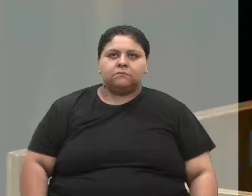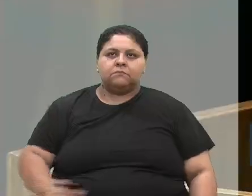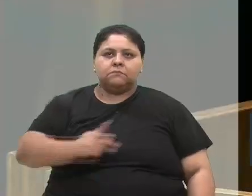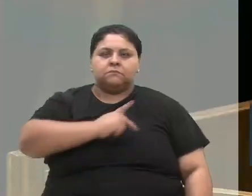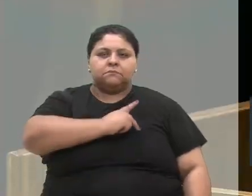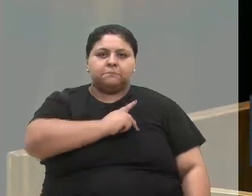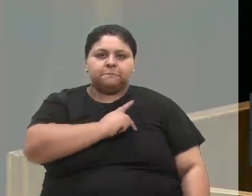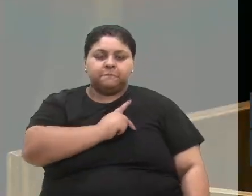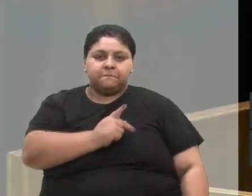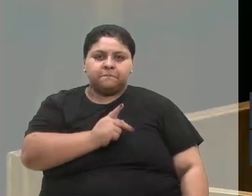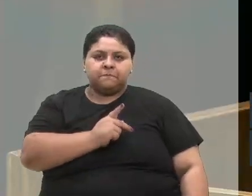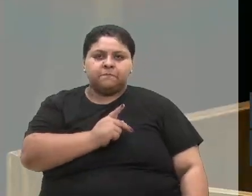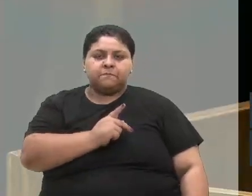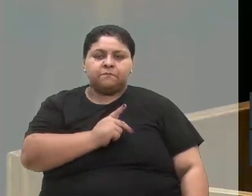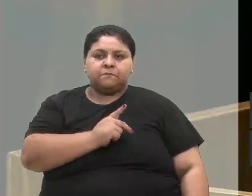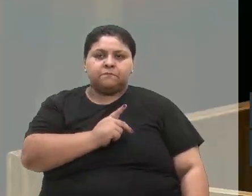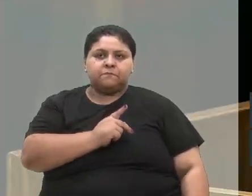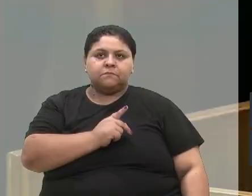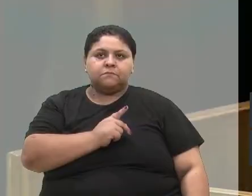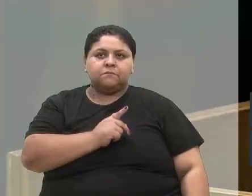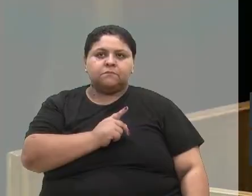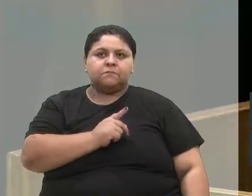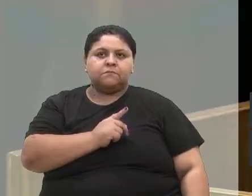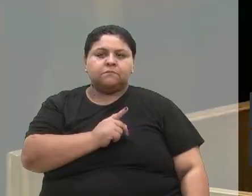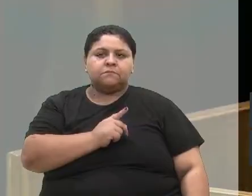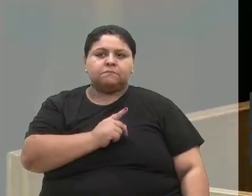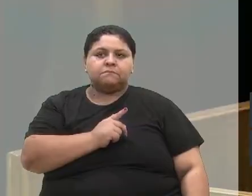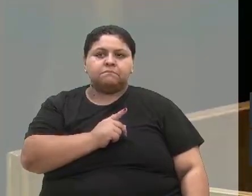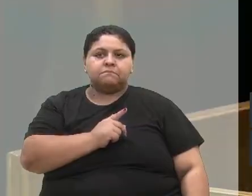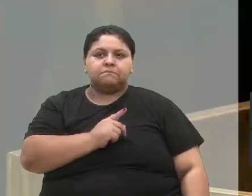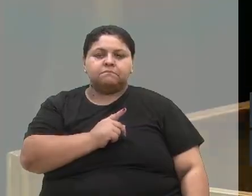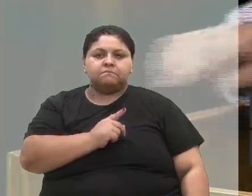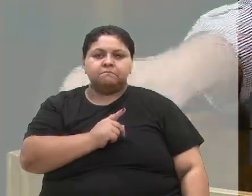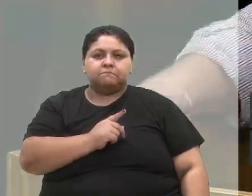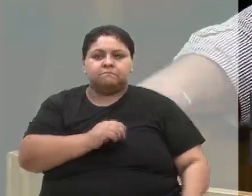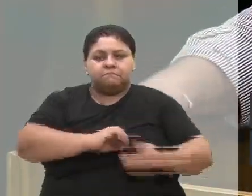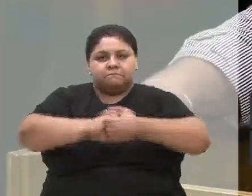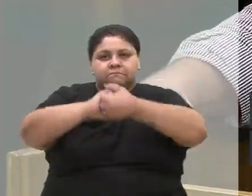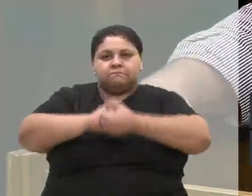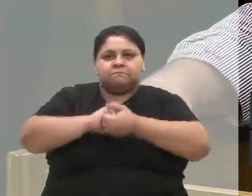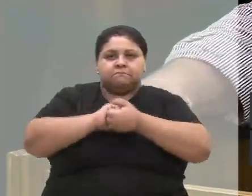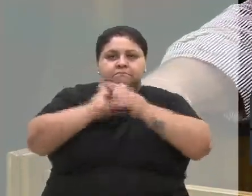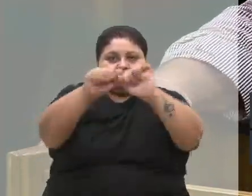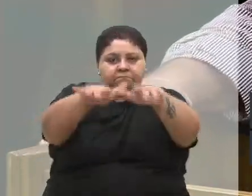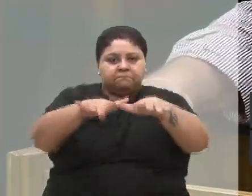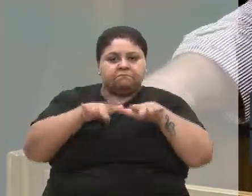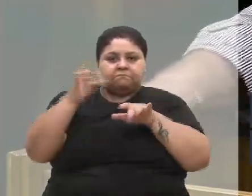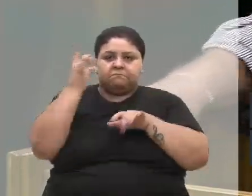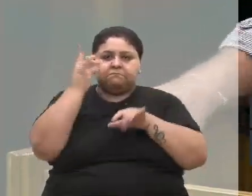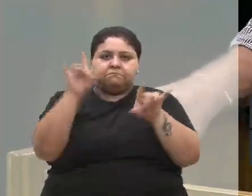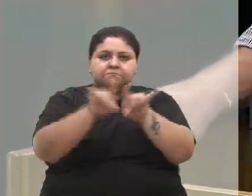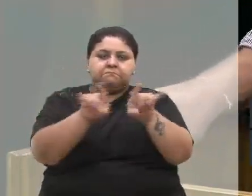Senhora presidente, há pouco tempo era vereador Bressan, saudar o público presente,